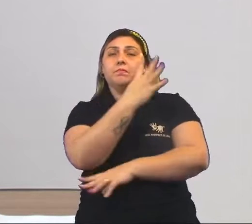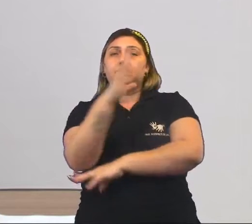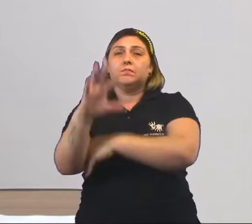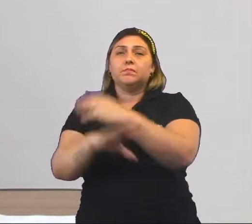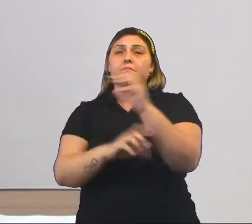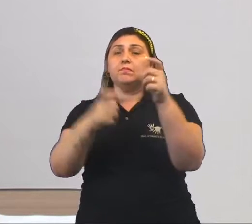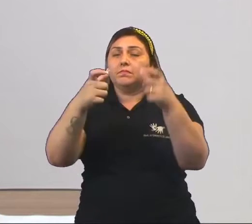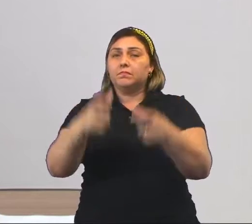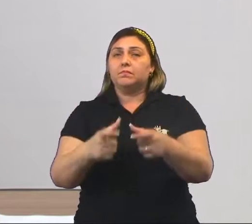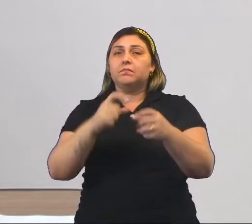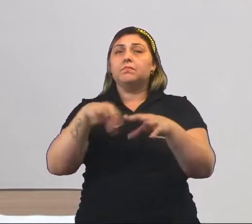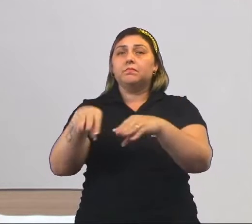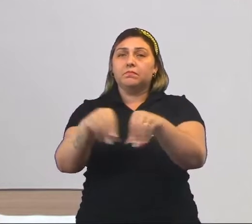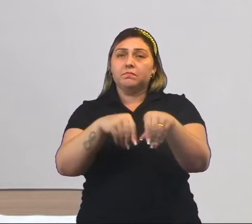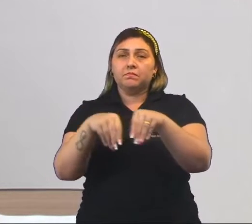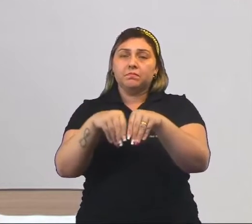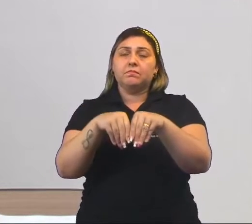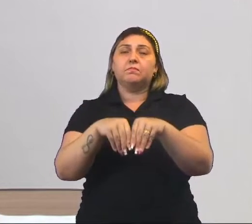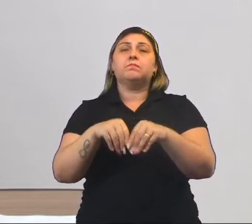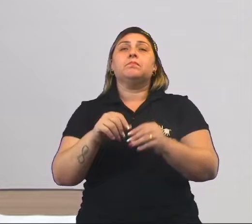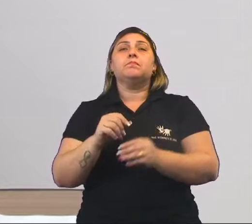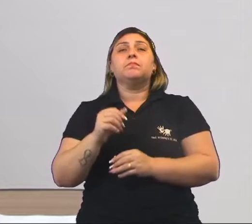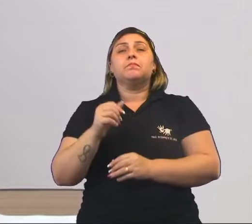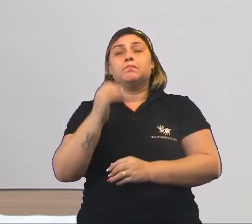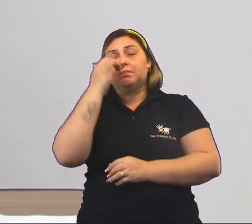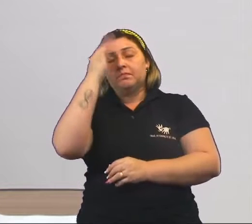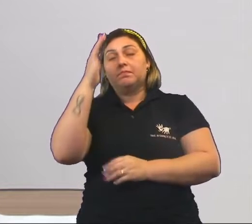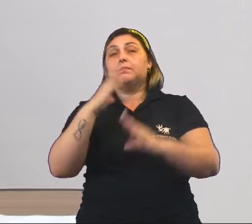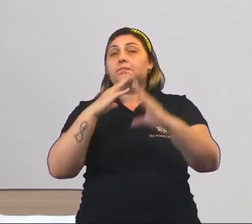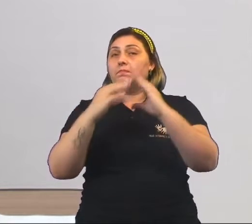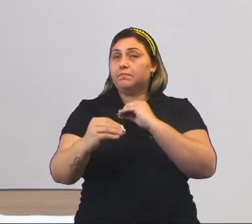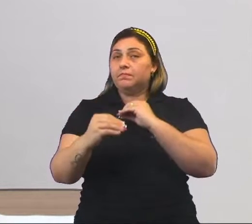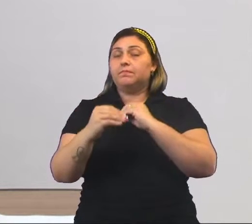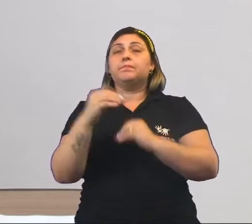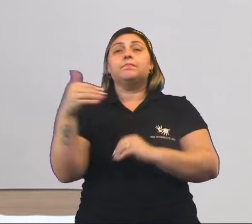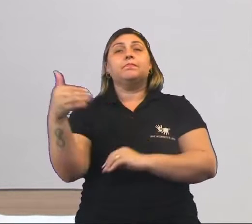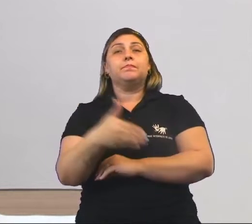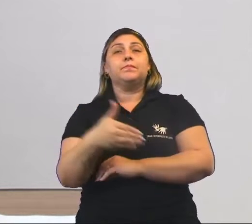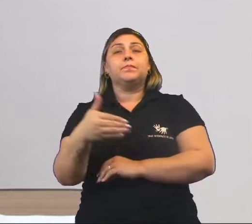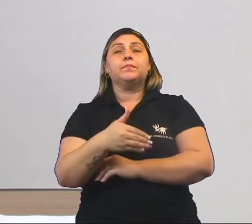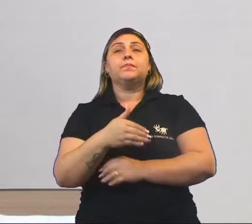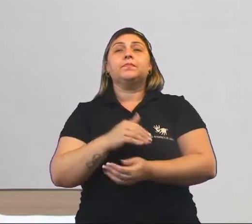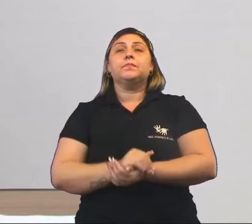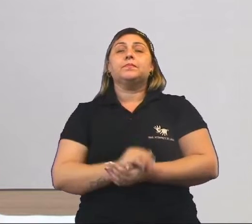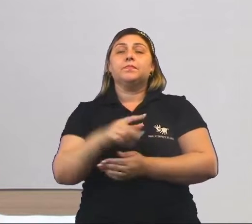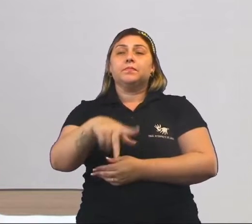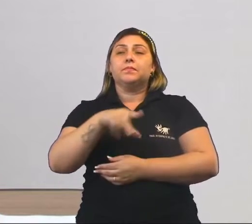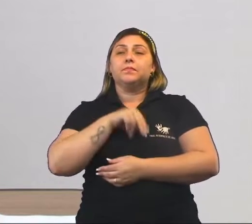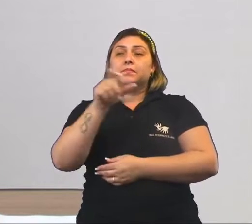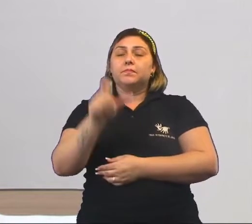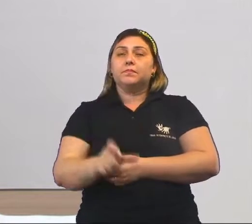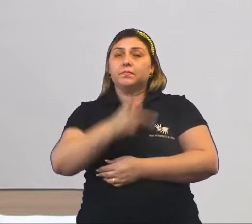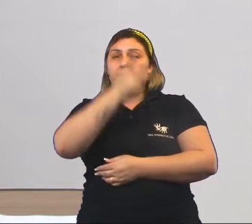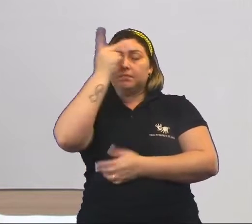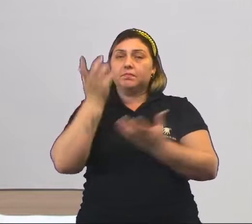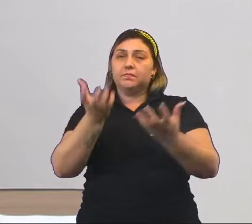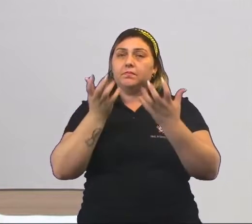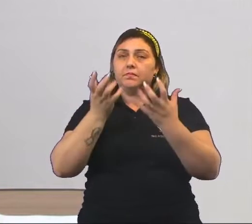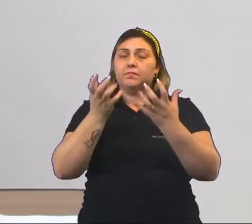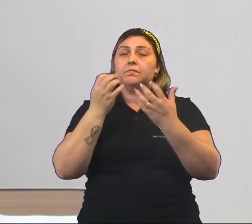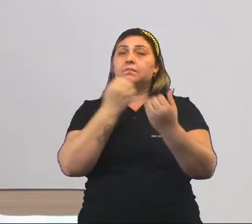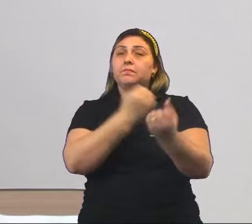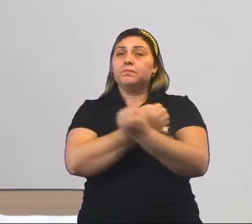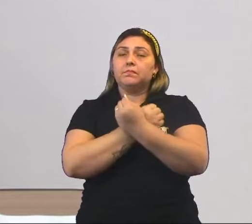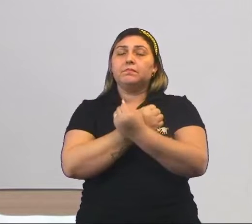região, a terra, aqui então eles conseguiam fugir com frequência dos portugueses, das pessoas que queriam